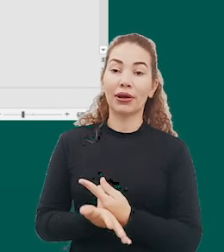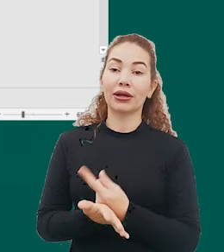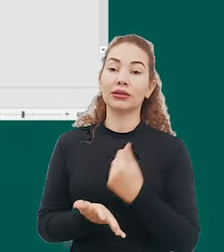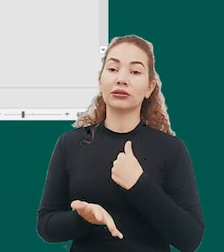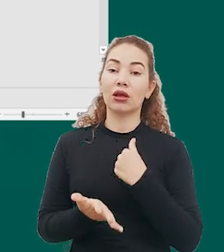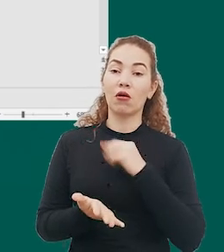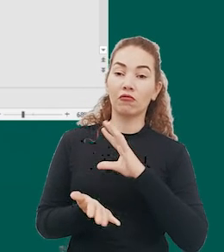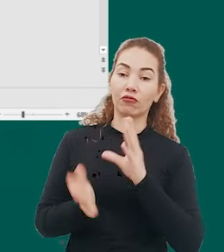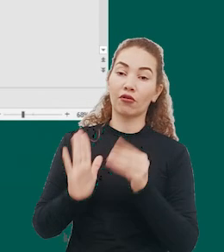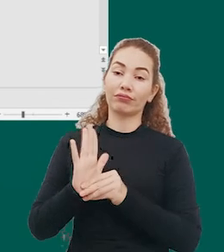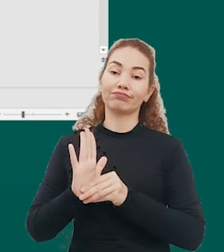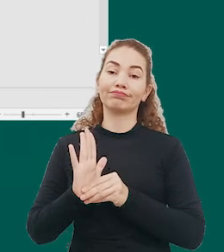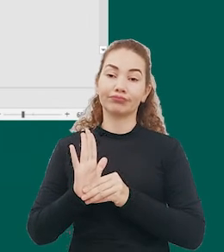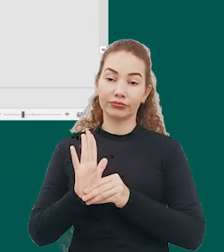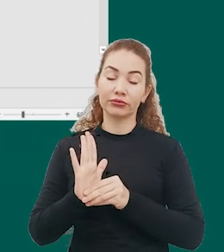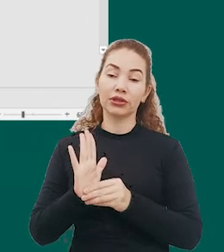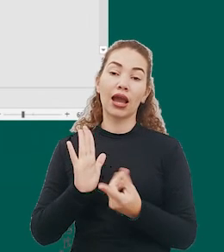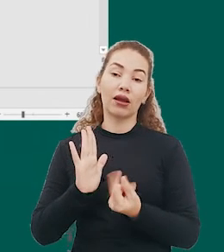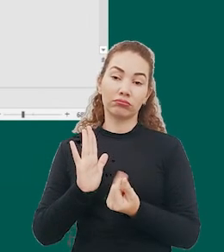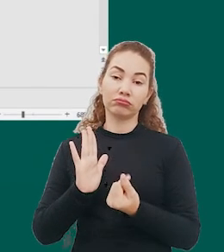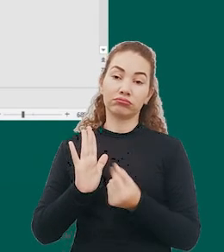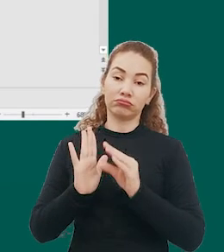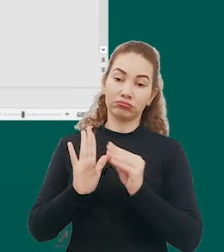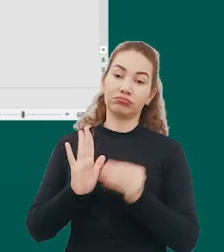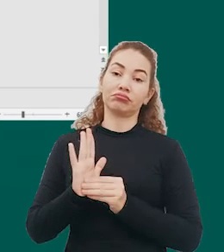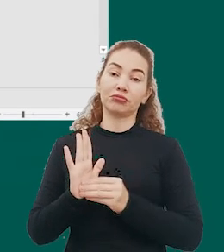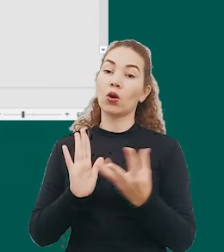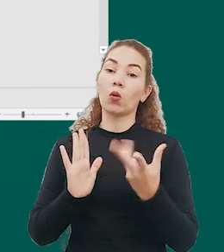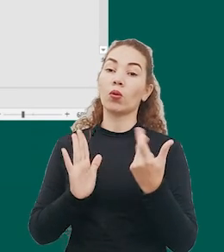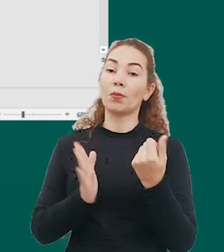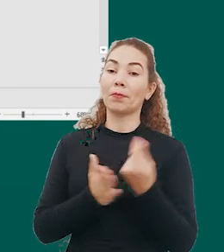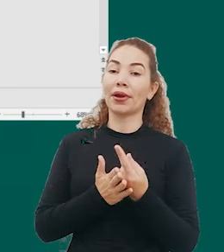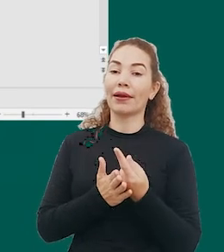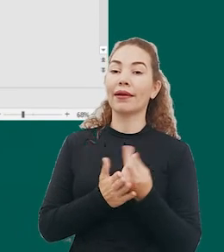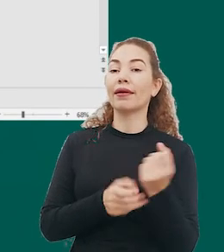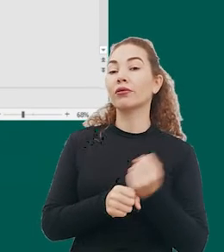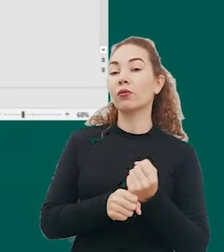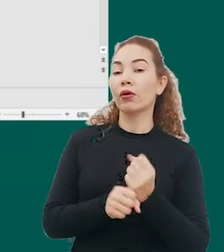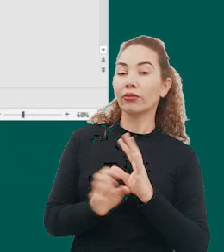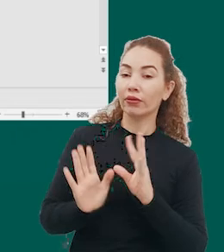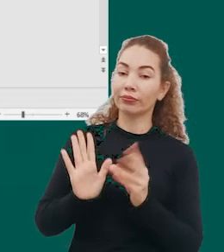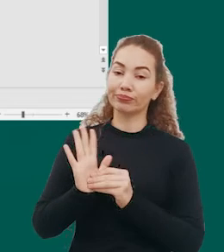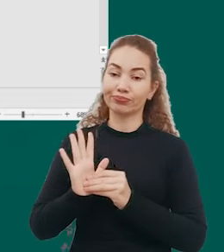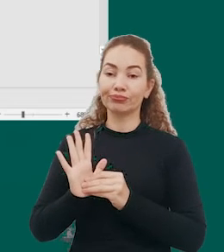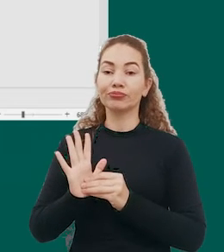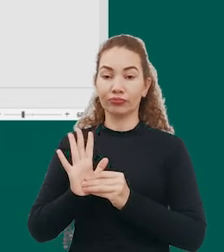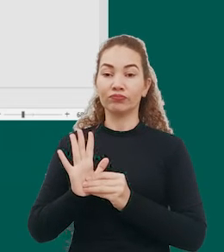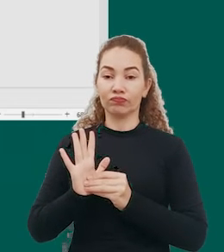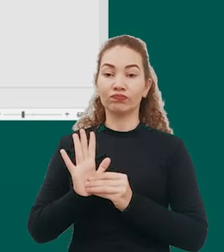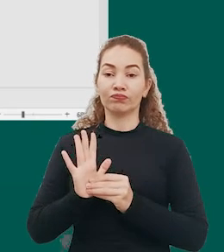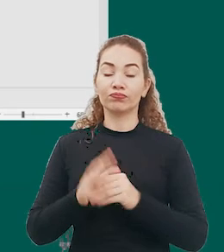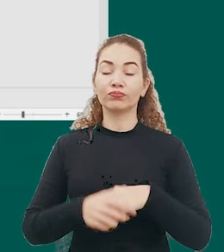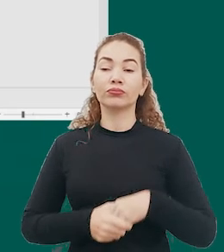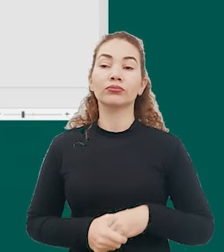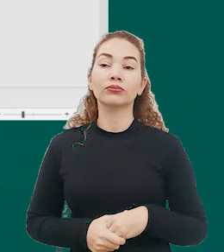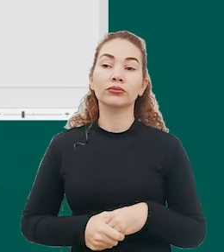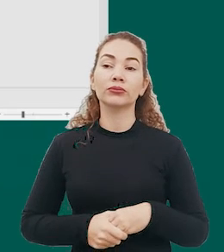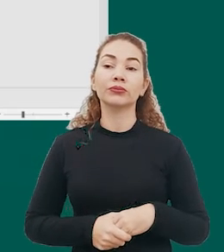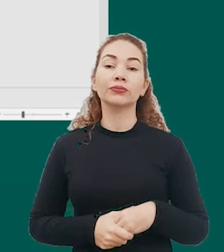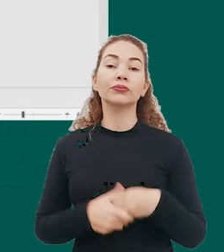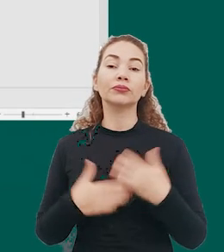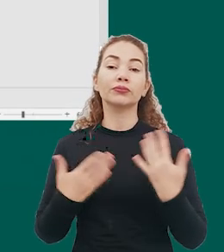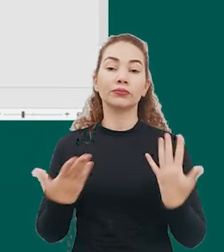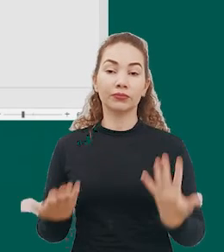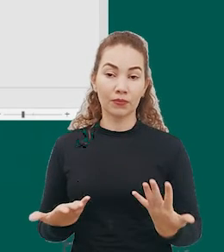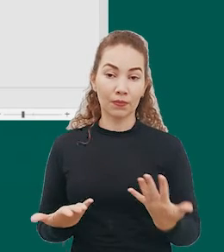vou acrescentando esse valor pago ao valor que eu tenho declarado até o ano anterior.